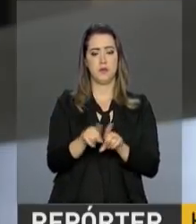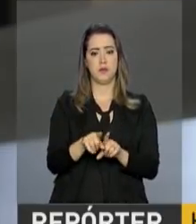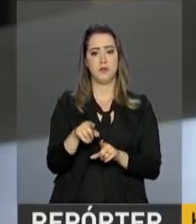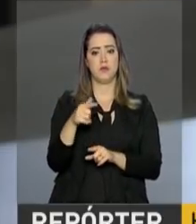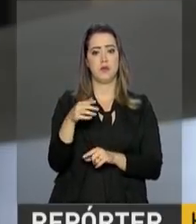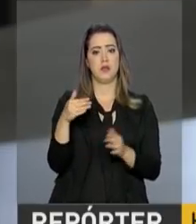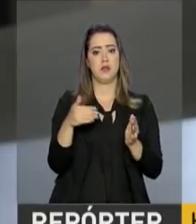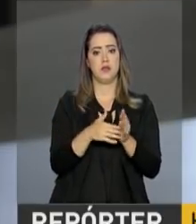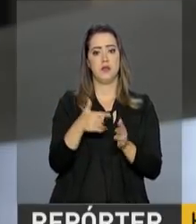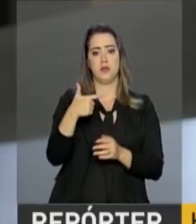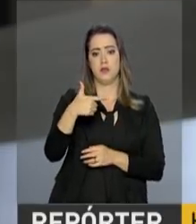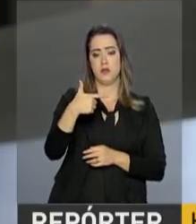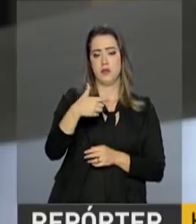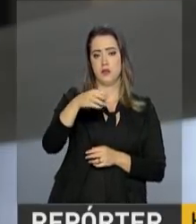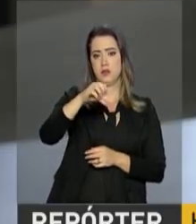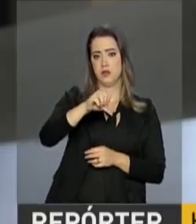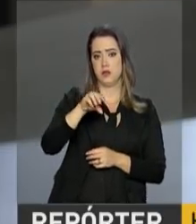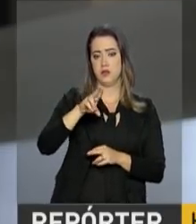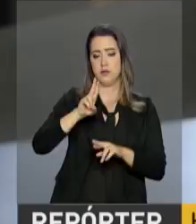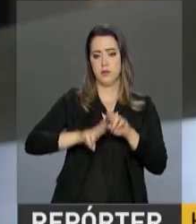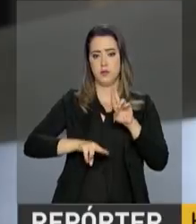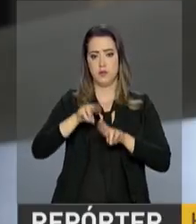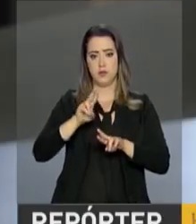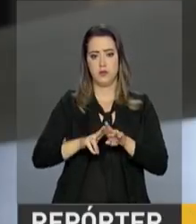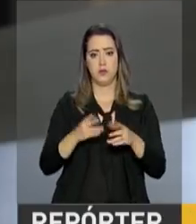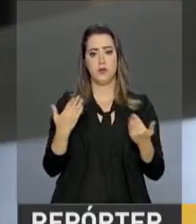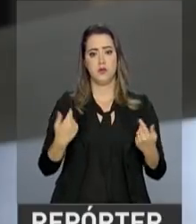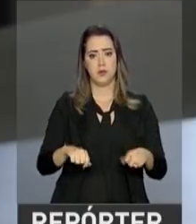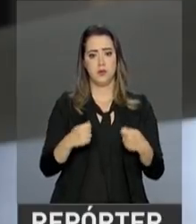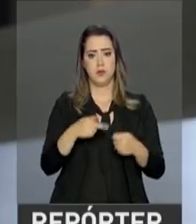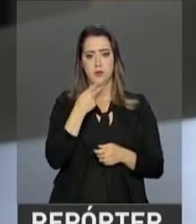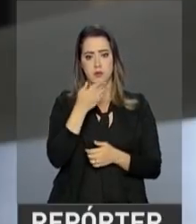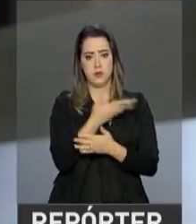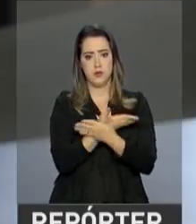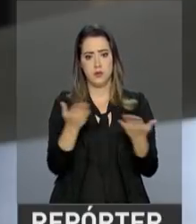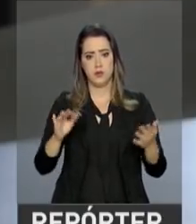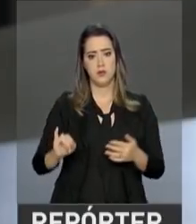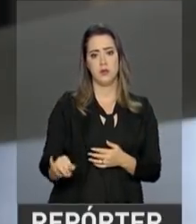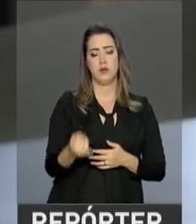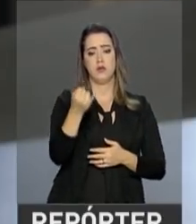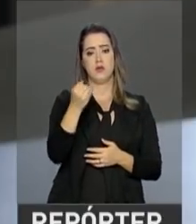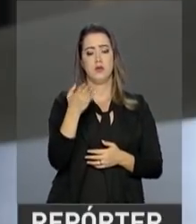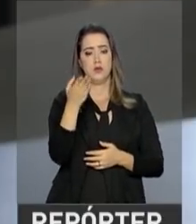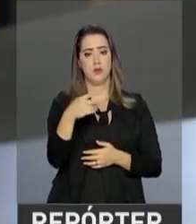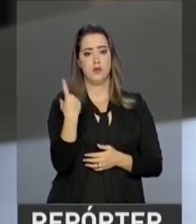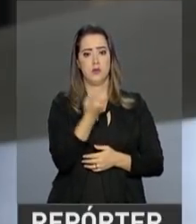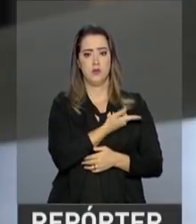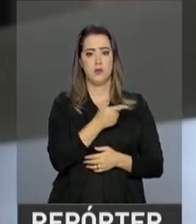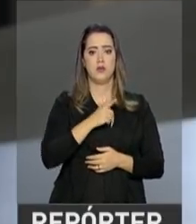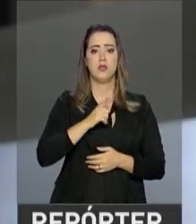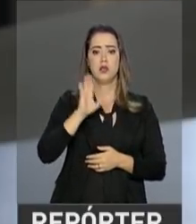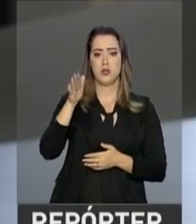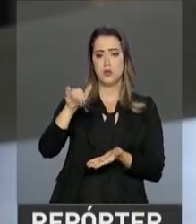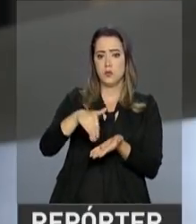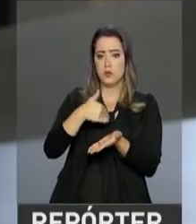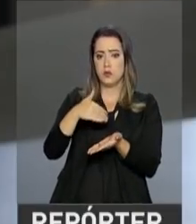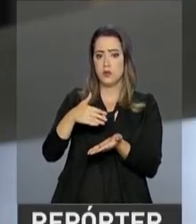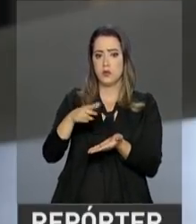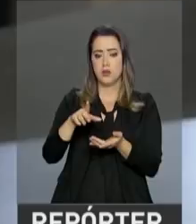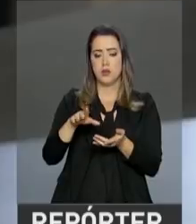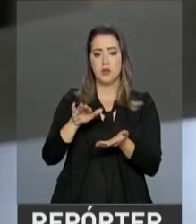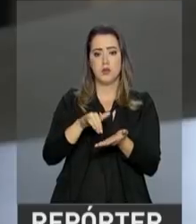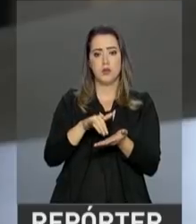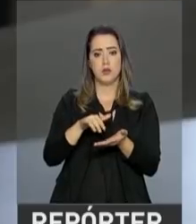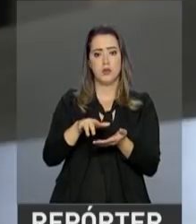até o dia 29 de julho agora e aí para eu preciso dizer isso né e aproveitar as oportunidades a gente já tem recebido um conjunto expressivo